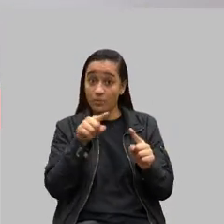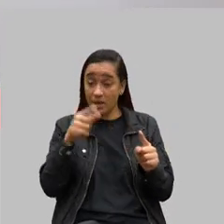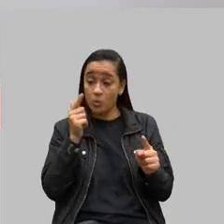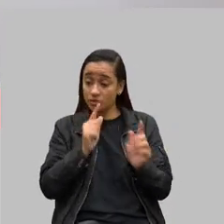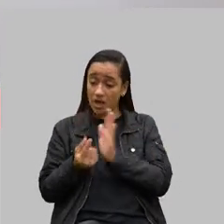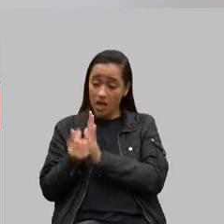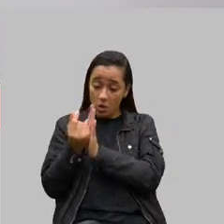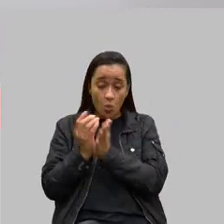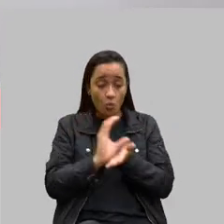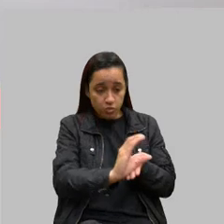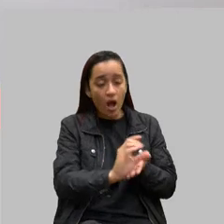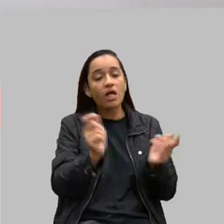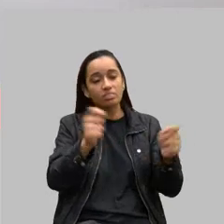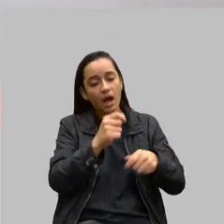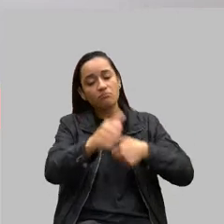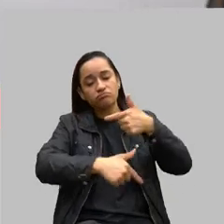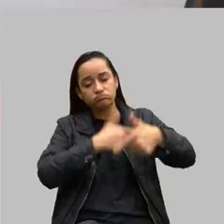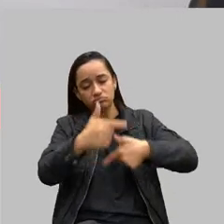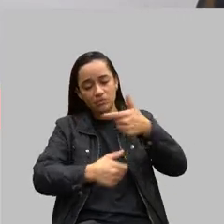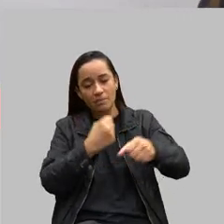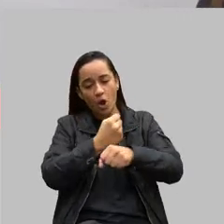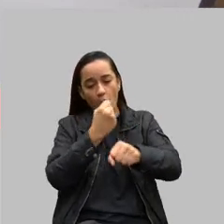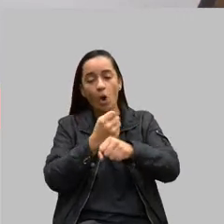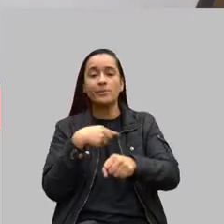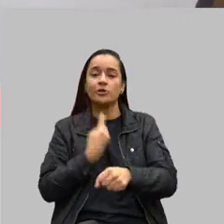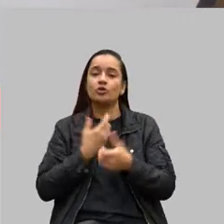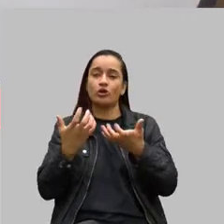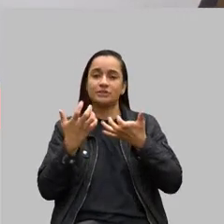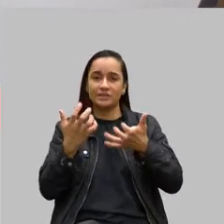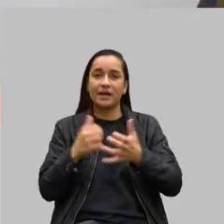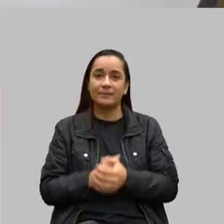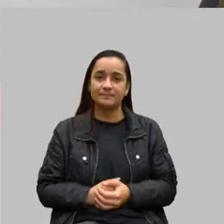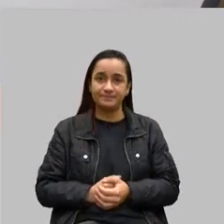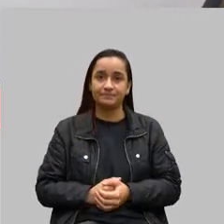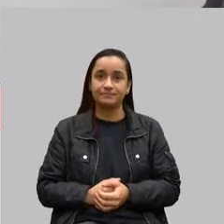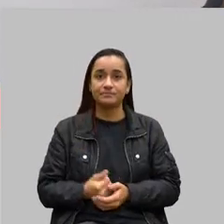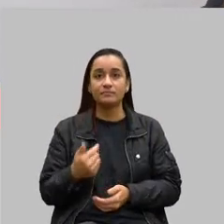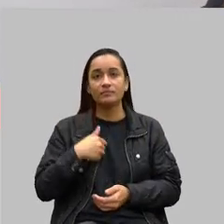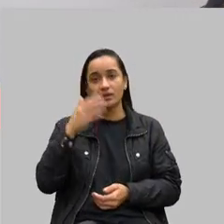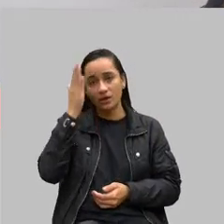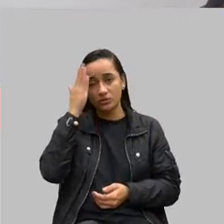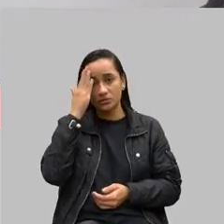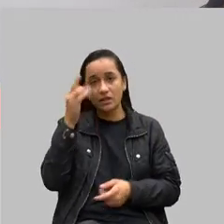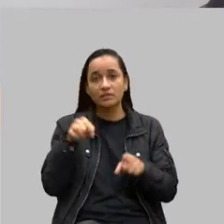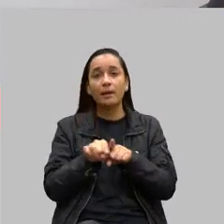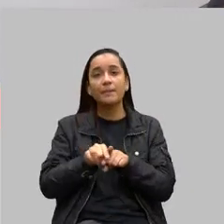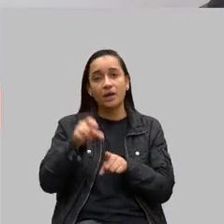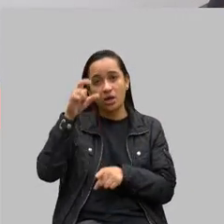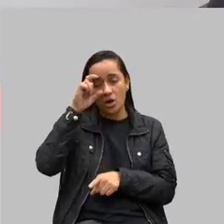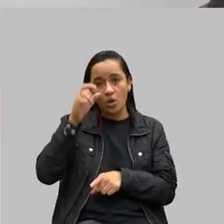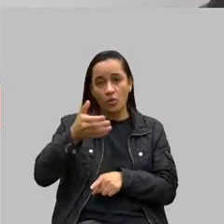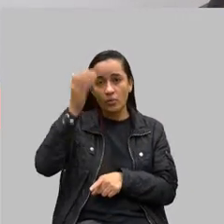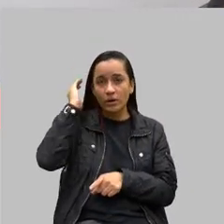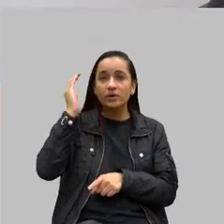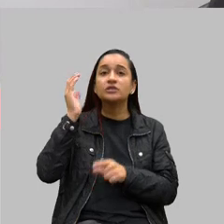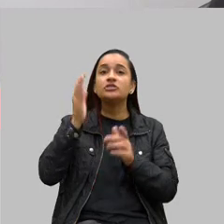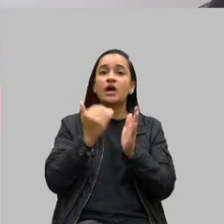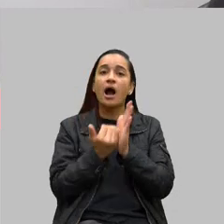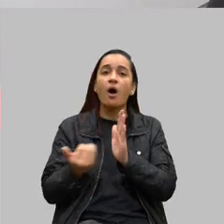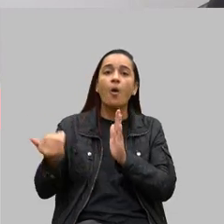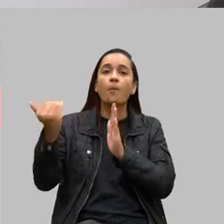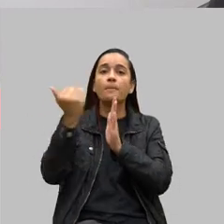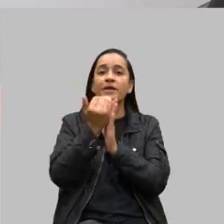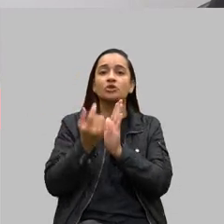fazer as obras que a gente tanto espera eu sei do empenho do nosso Governador que já tem aumentado o orçamento aí das